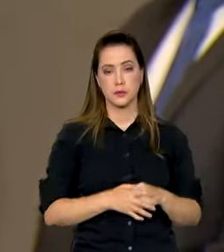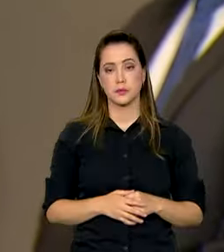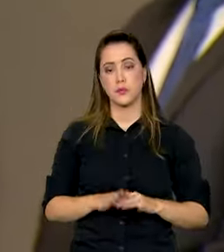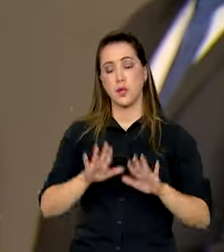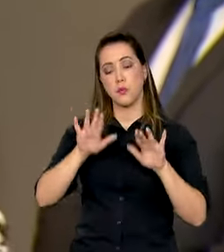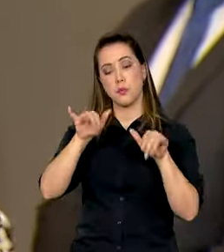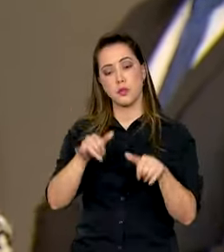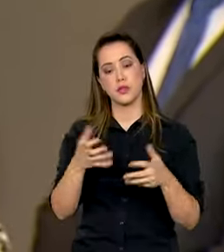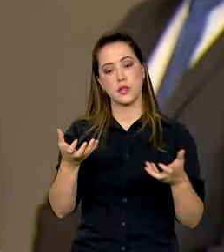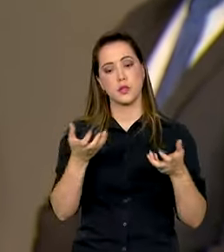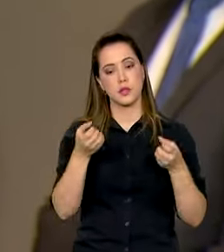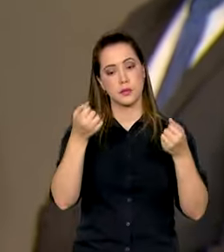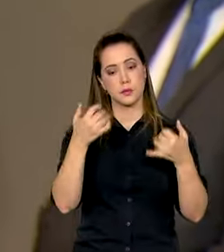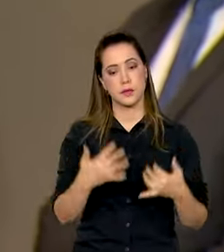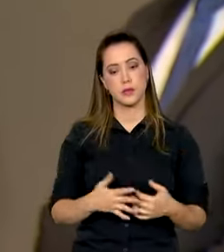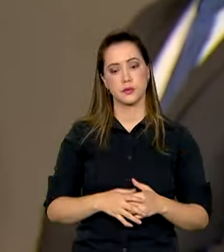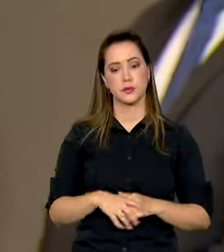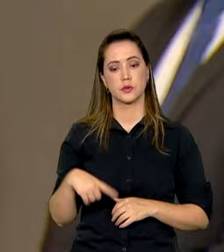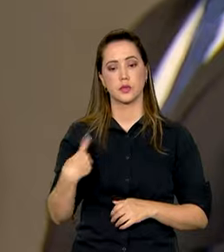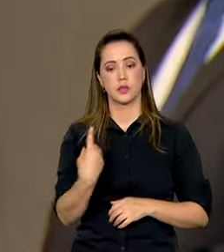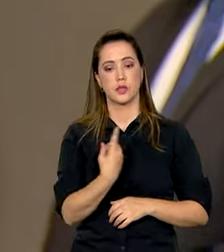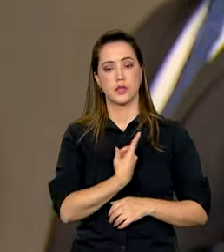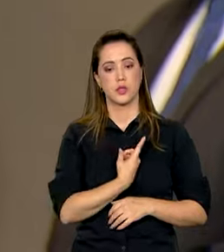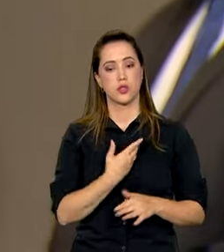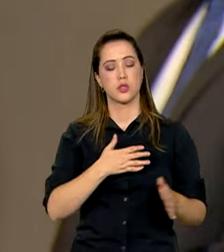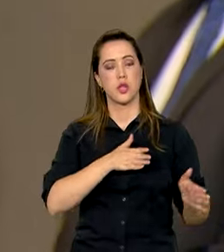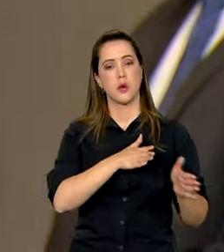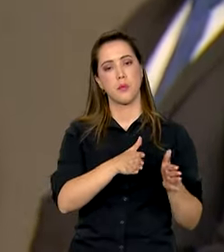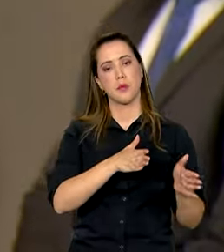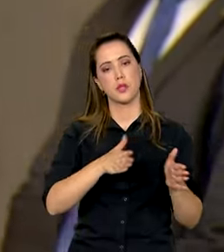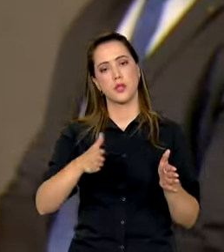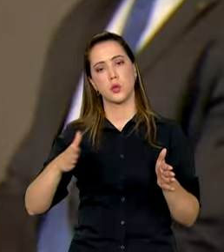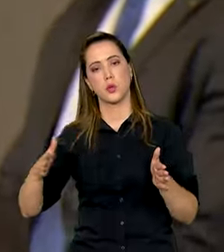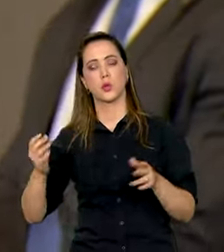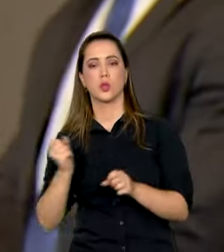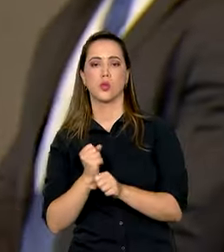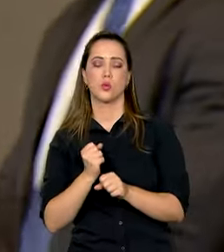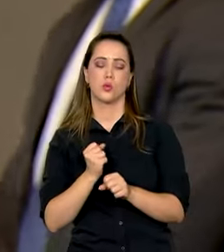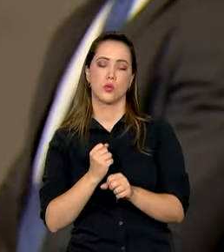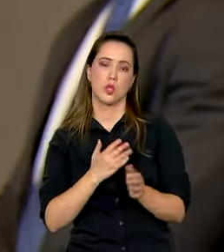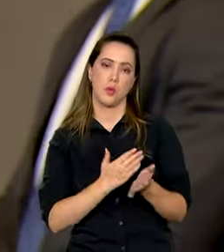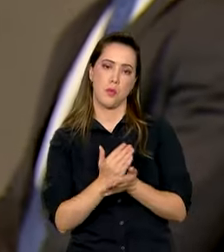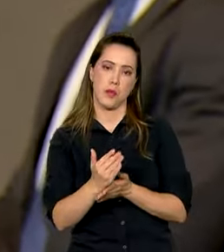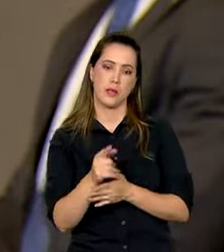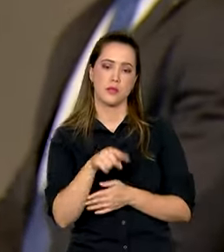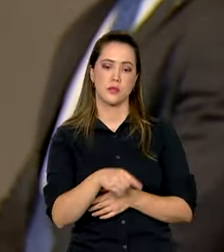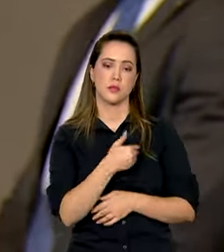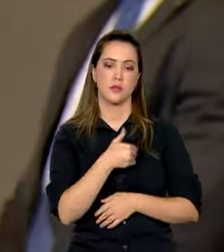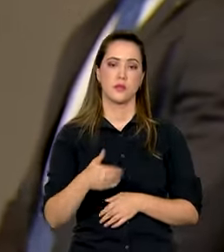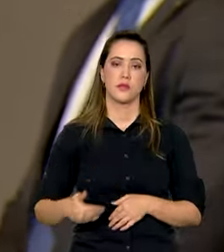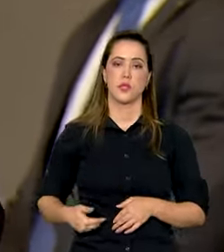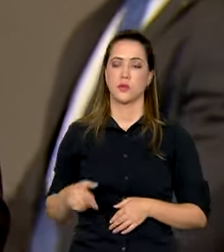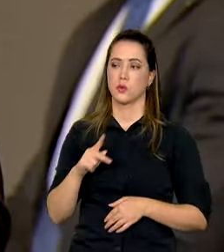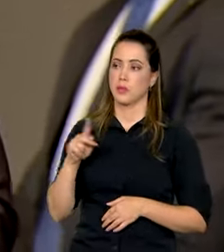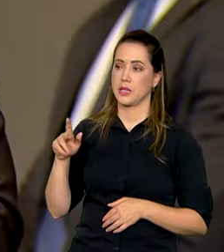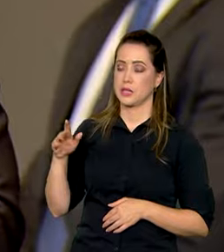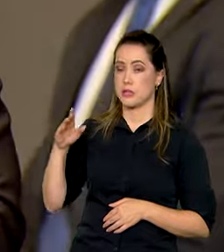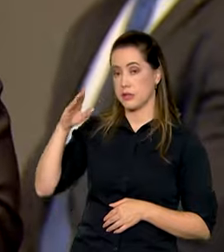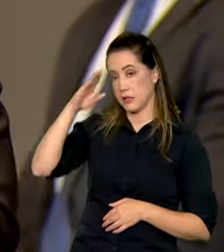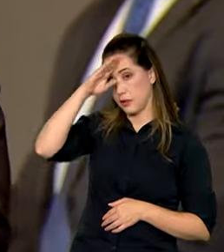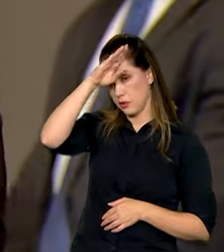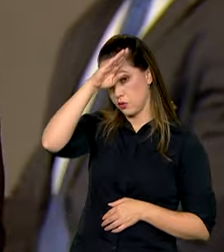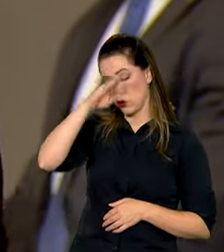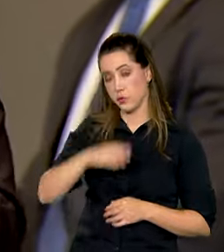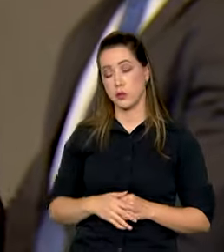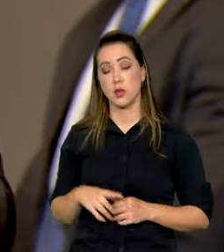minhas amigas, o que eu queria dizer é que a gente está numa jornada que agora se inicia com o governo do presidente Lula e